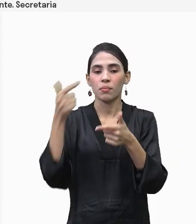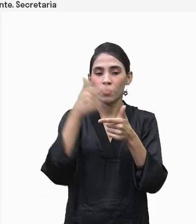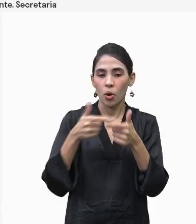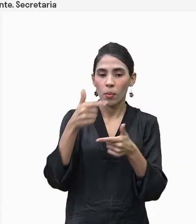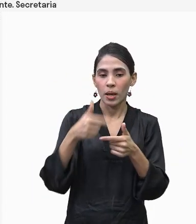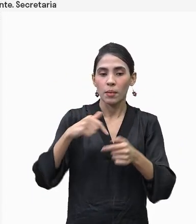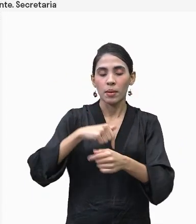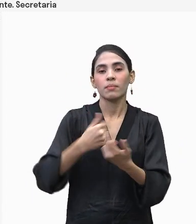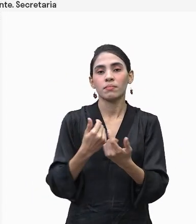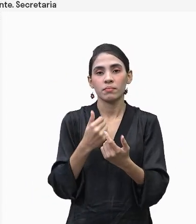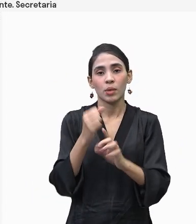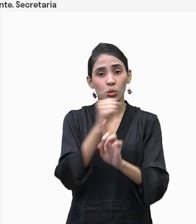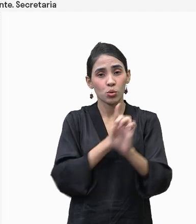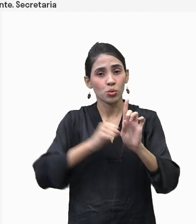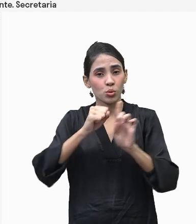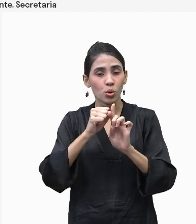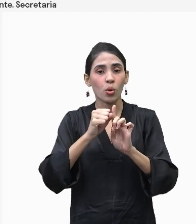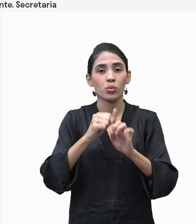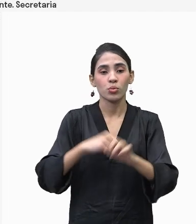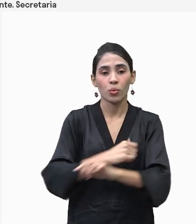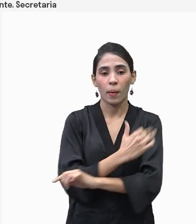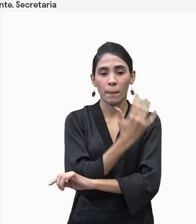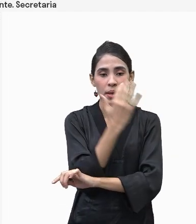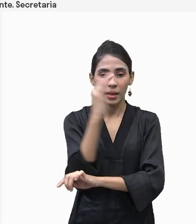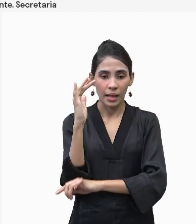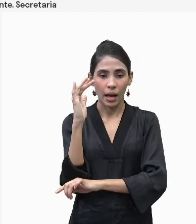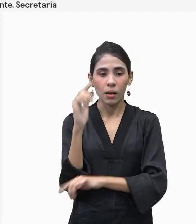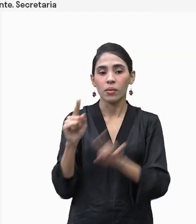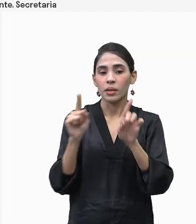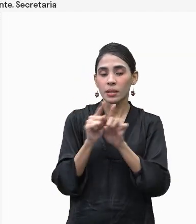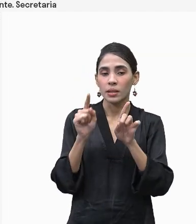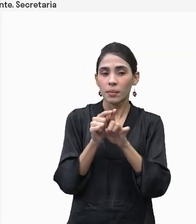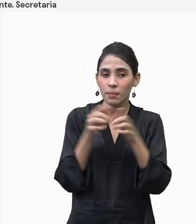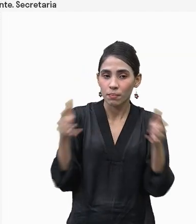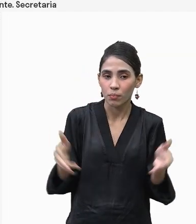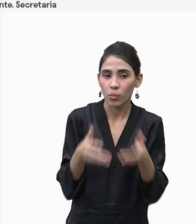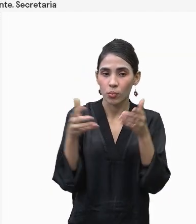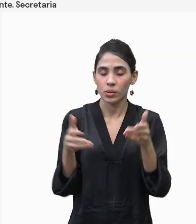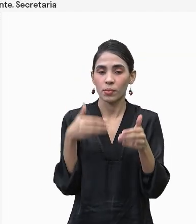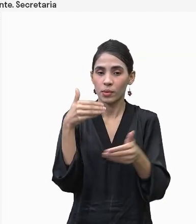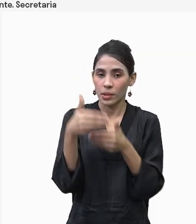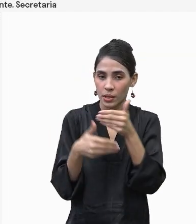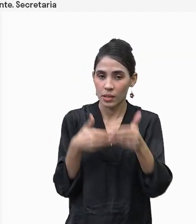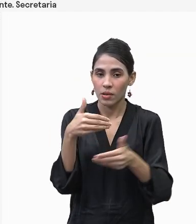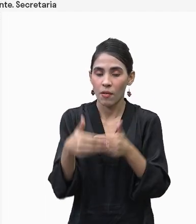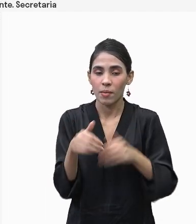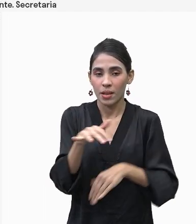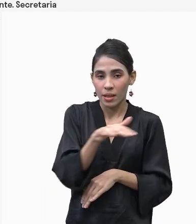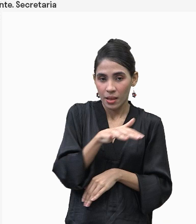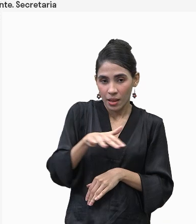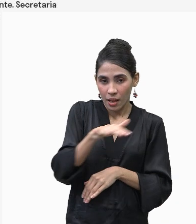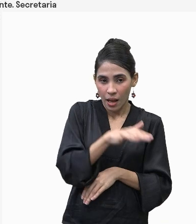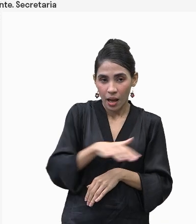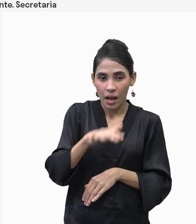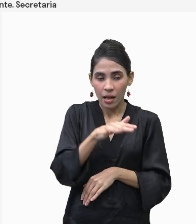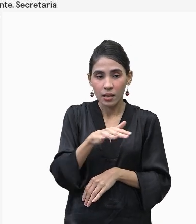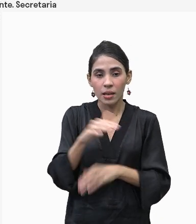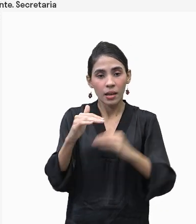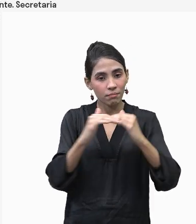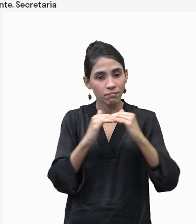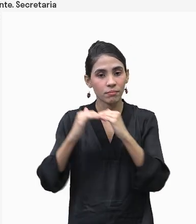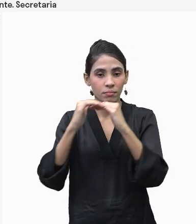conflitos socioambientais e para a promoção de um desenvolvimento